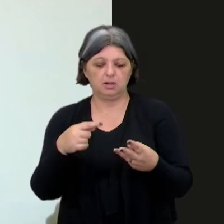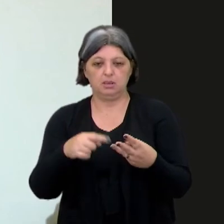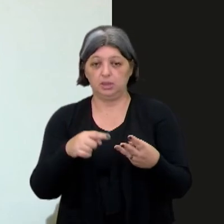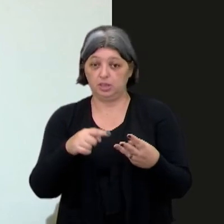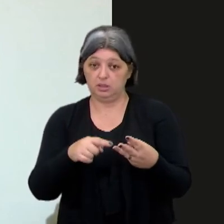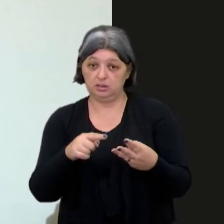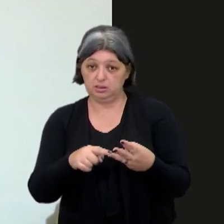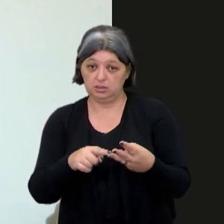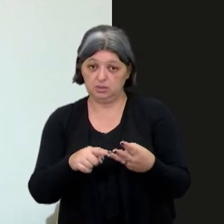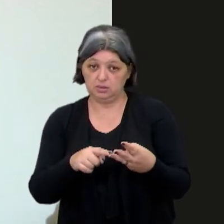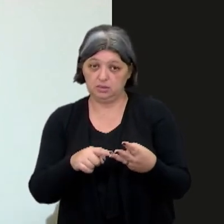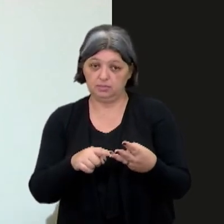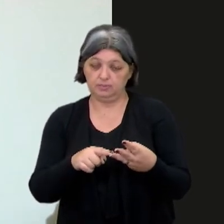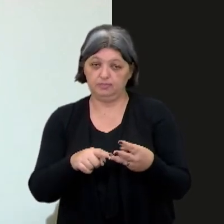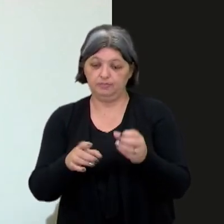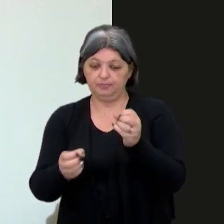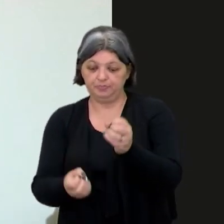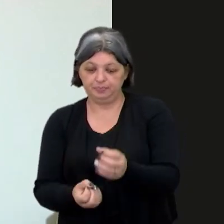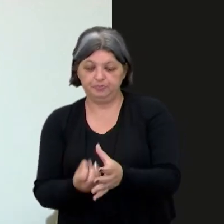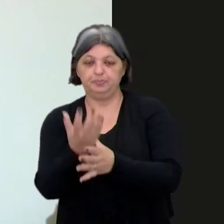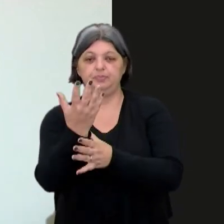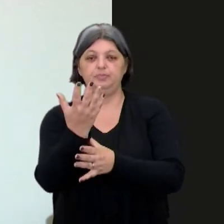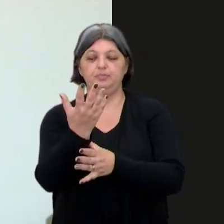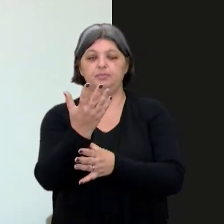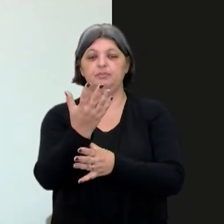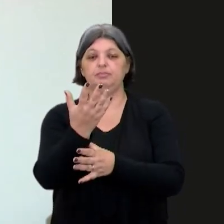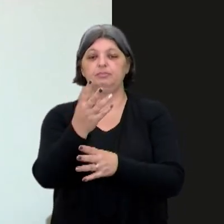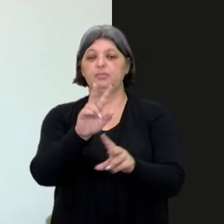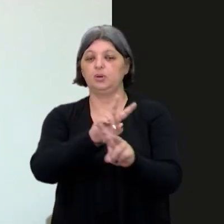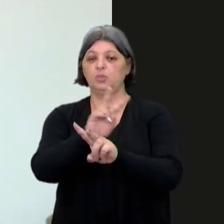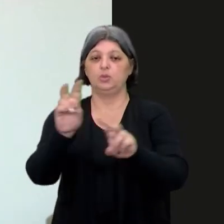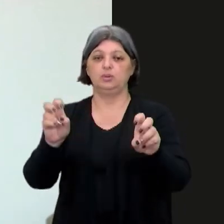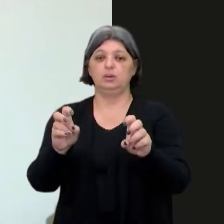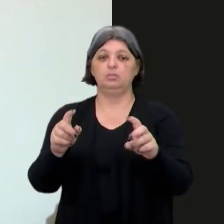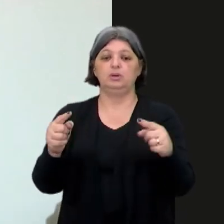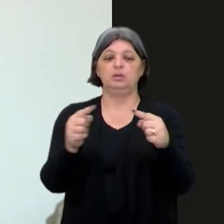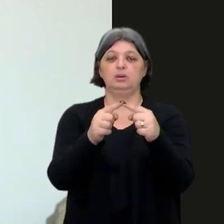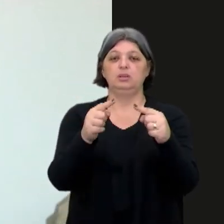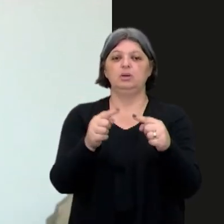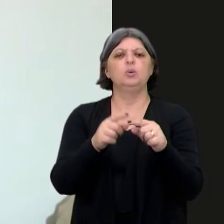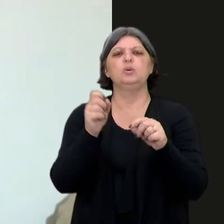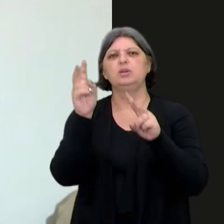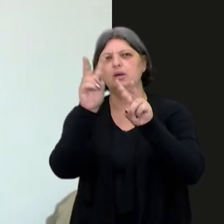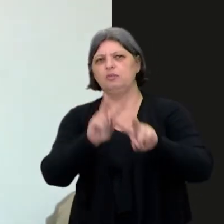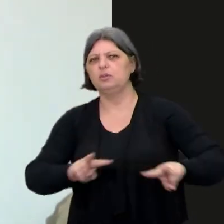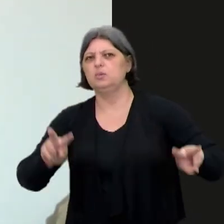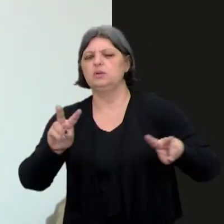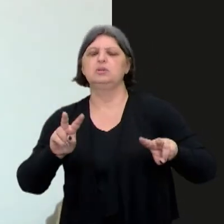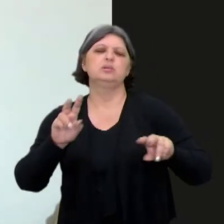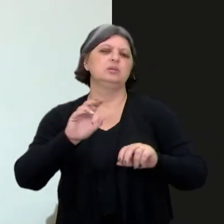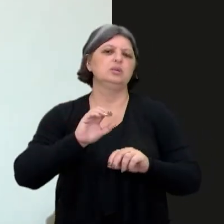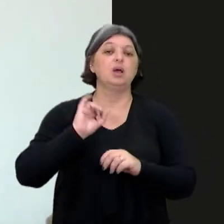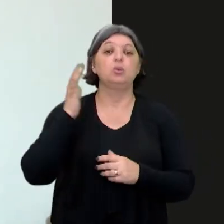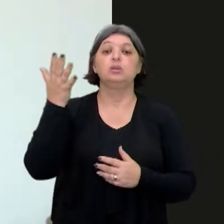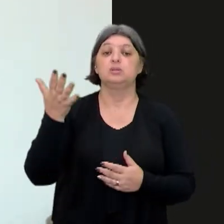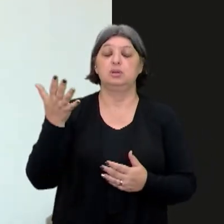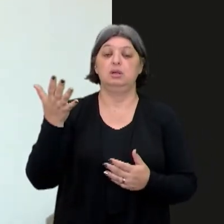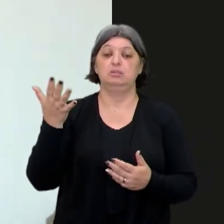criar uma sacada em cima da possibilidade de estar visualizando o que está acontecendo, né? Então, tu tem,